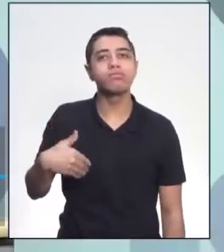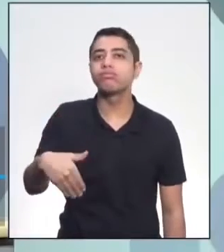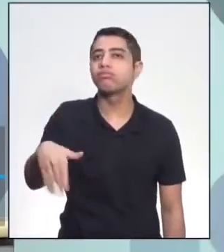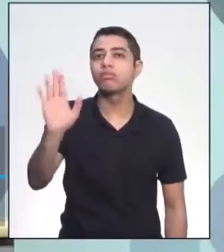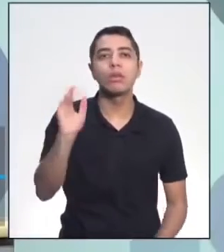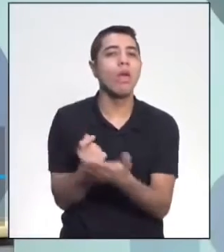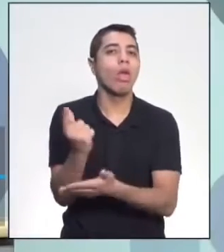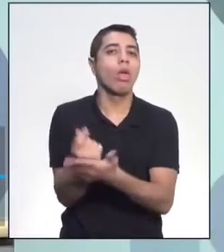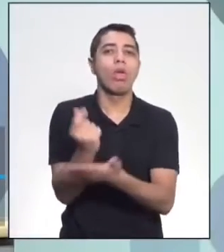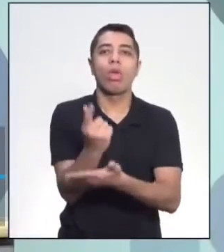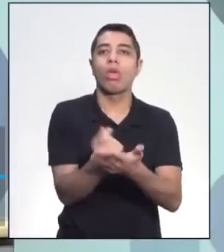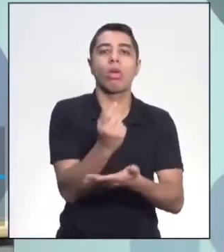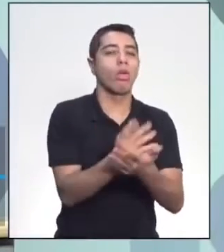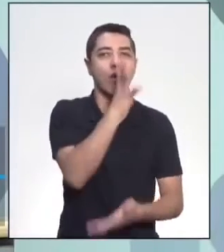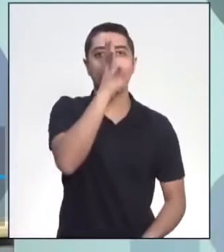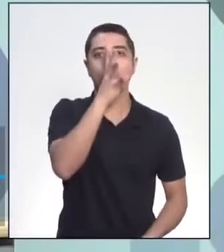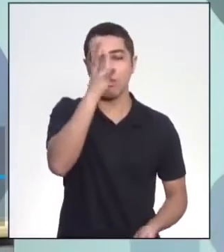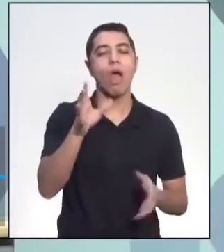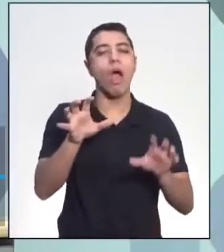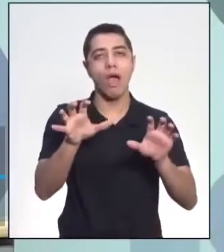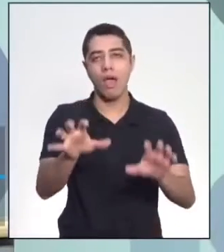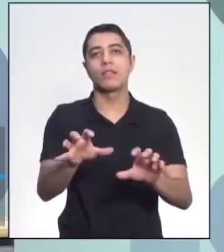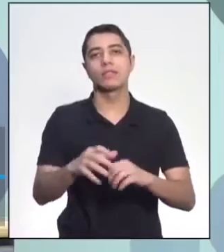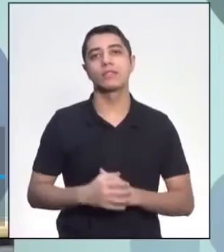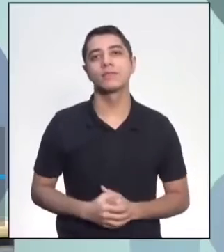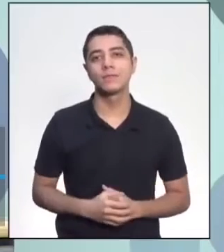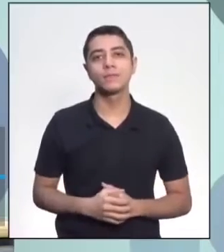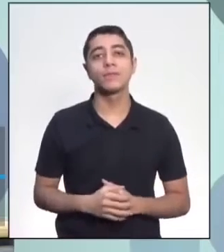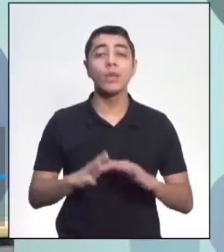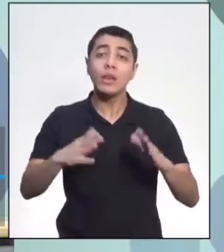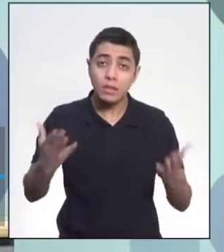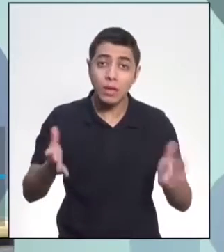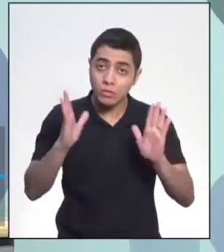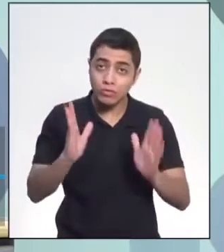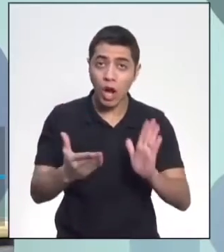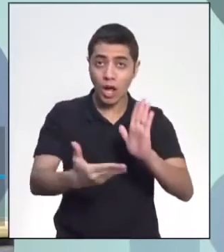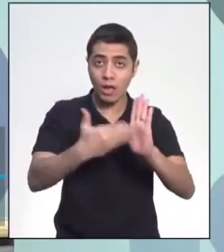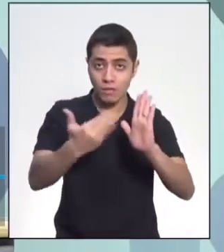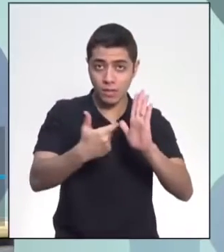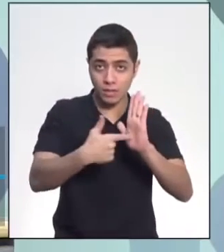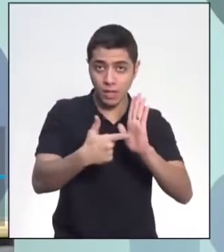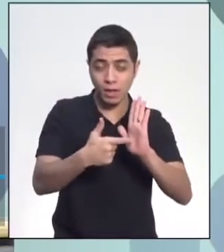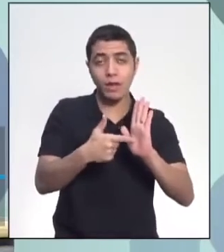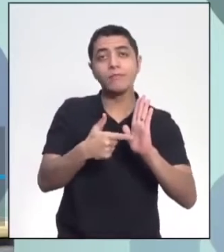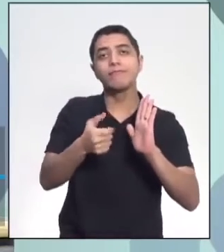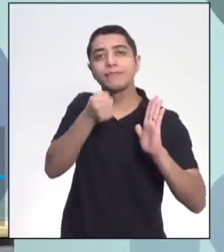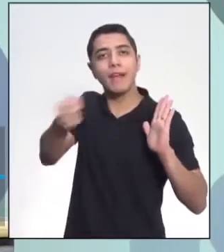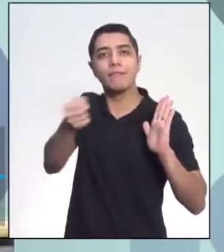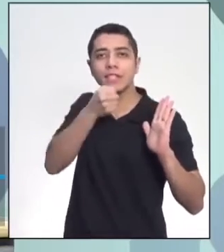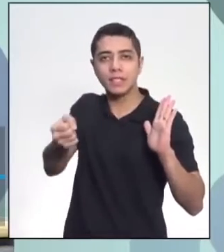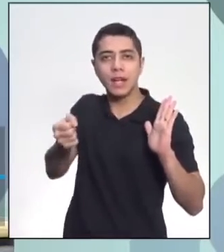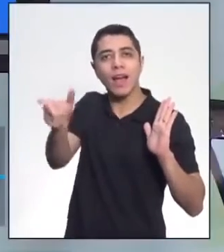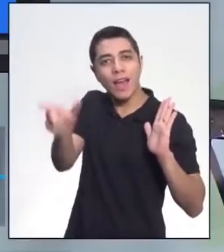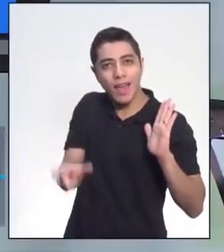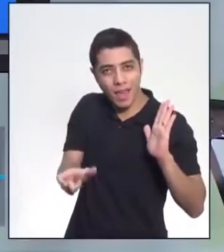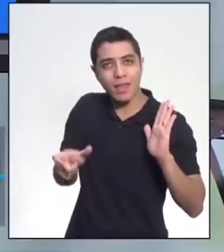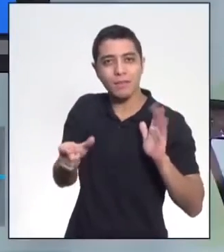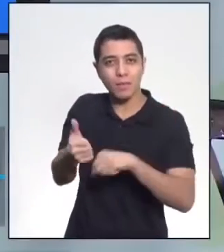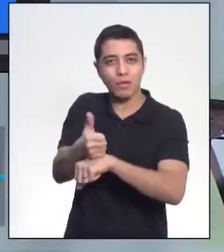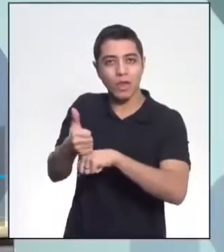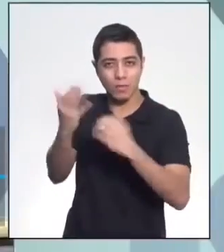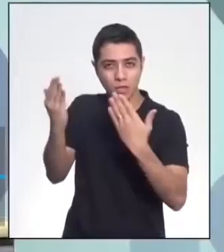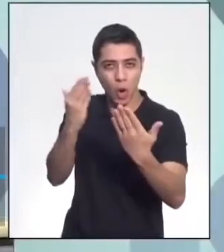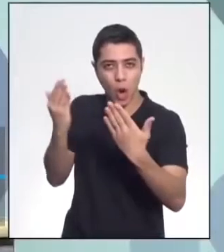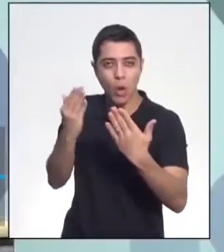sem controle, gente. Olha, então teve uma revista que foi fazer uma entrevista com um psicólogo. O Mauro vai ser o psicólogo, eu vou